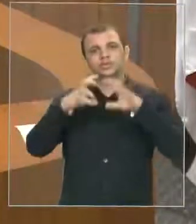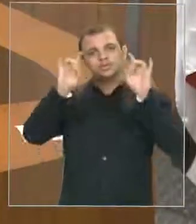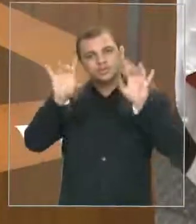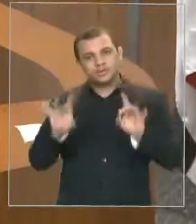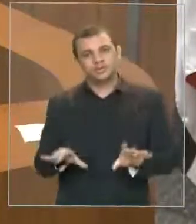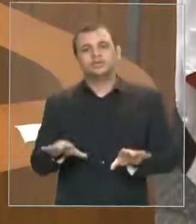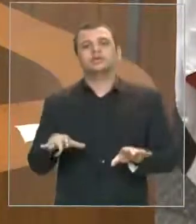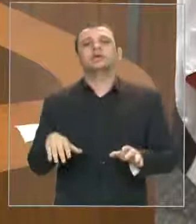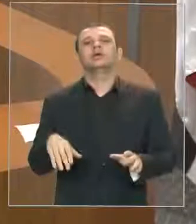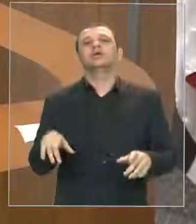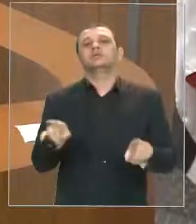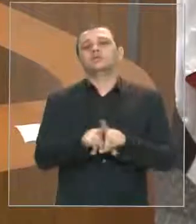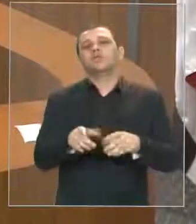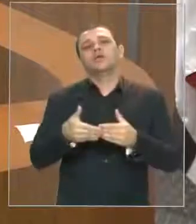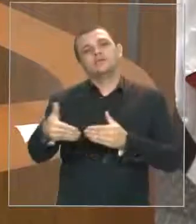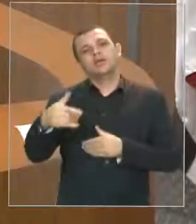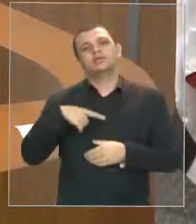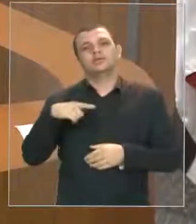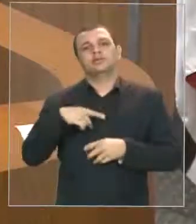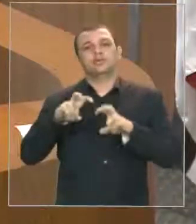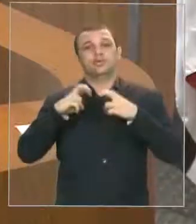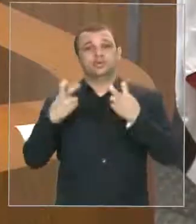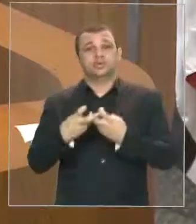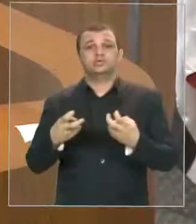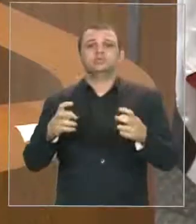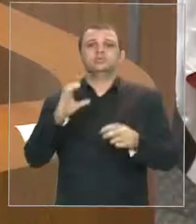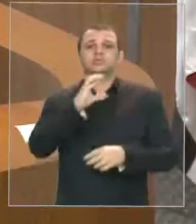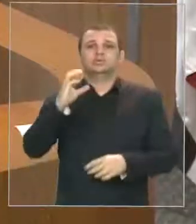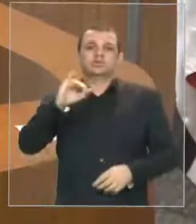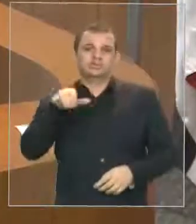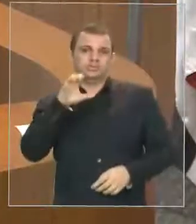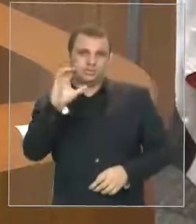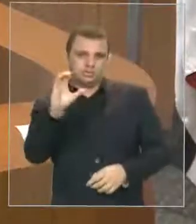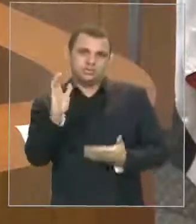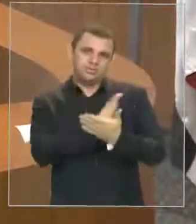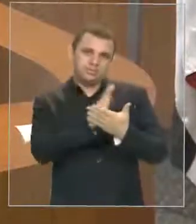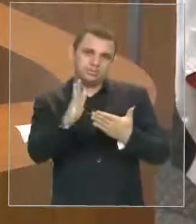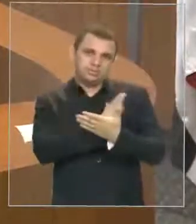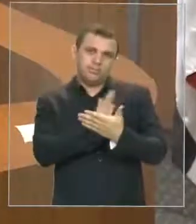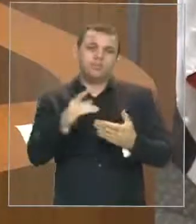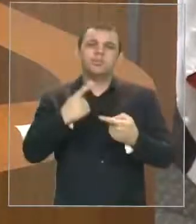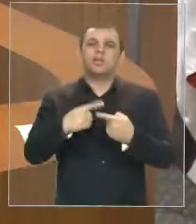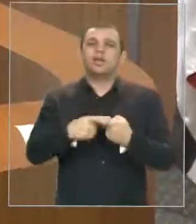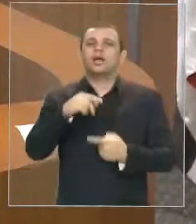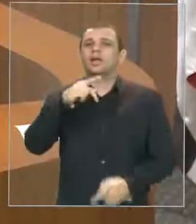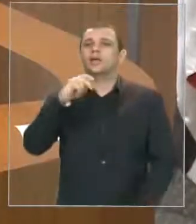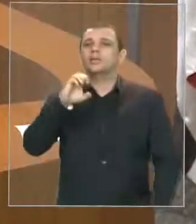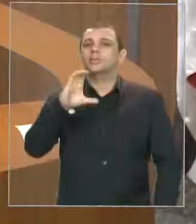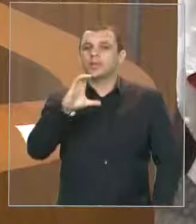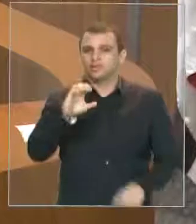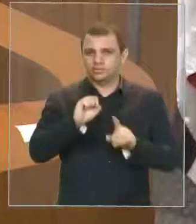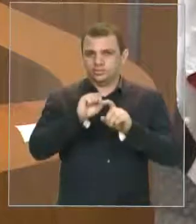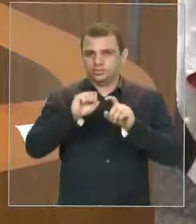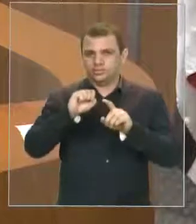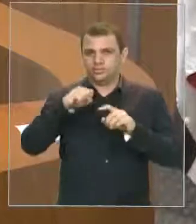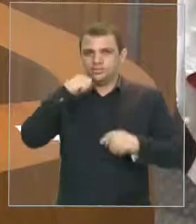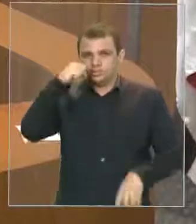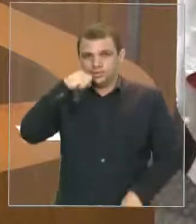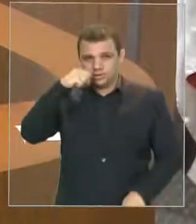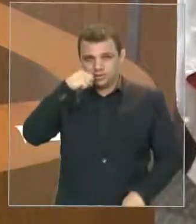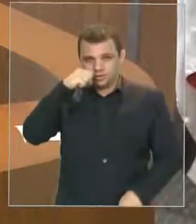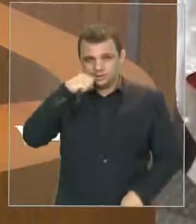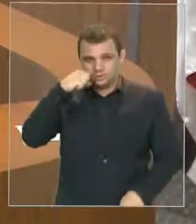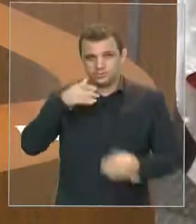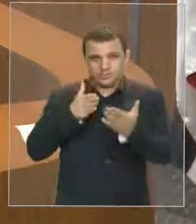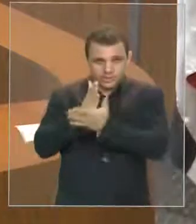ainda vai ter que passar na Comissão de Constituição e Justiça alguns casos, porque a PEC do Senado, que foi aprovada na Comissão de Constituição e Justiça, foi